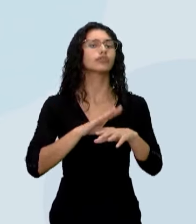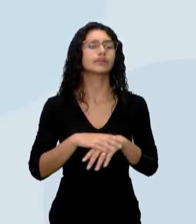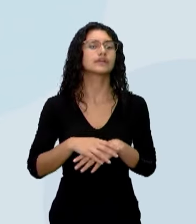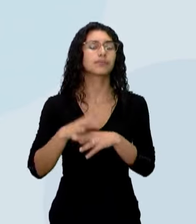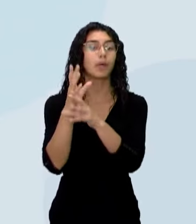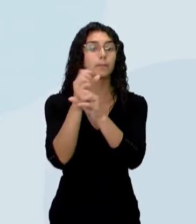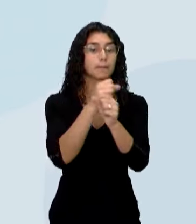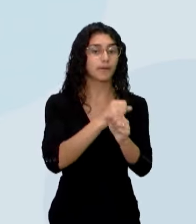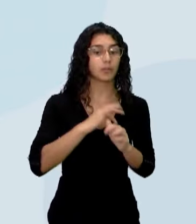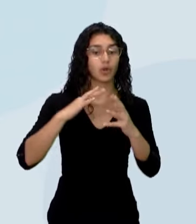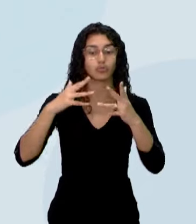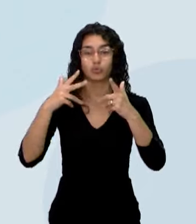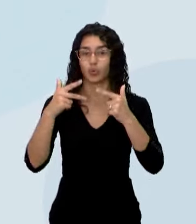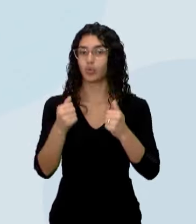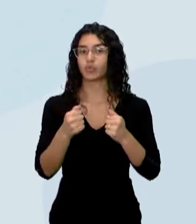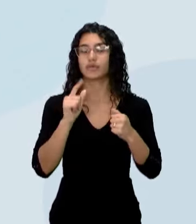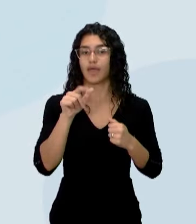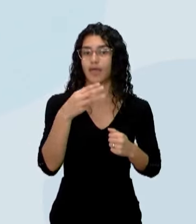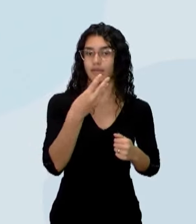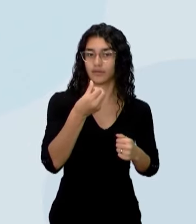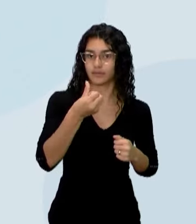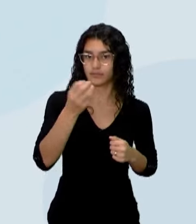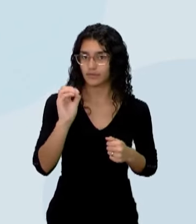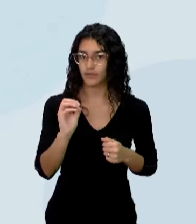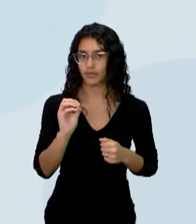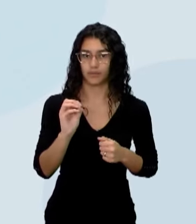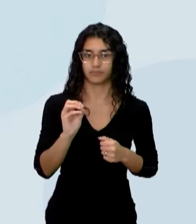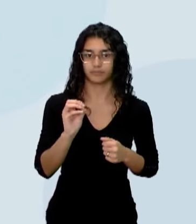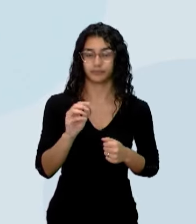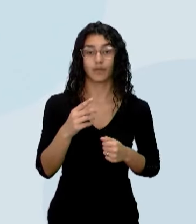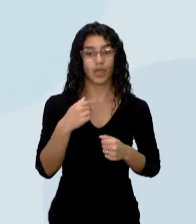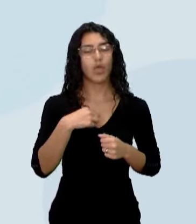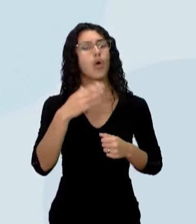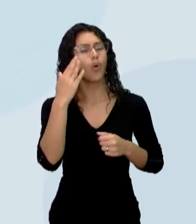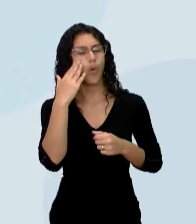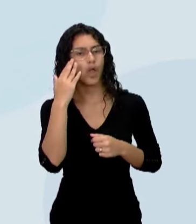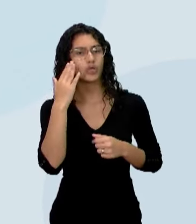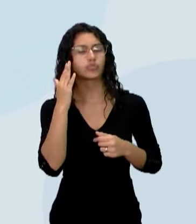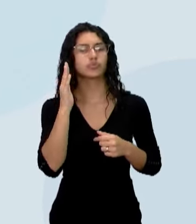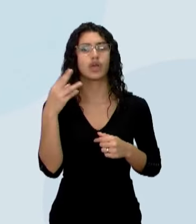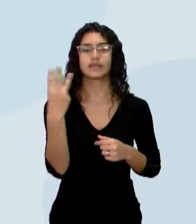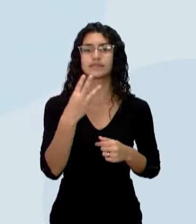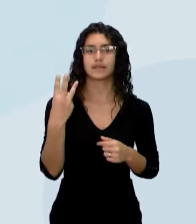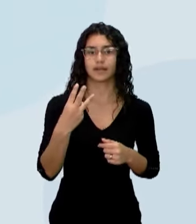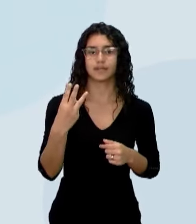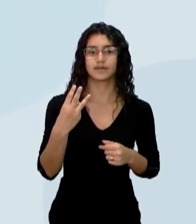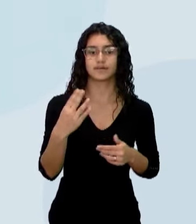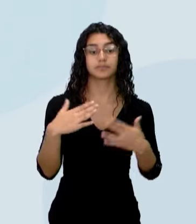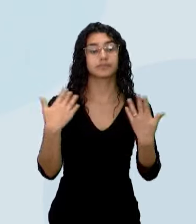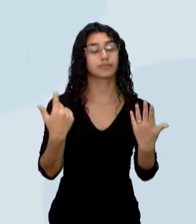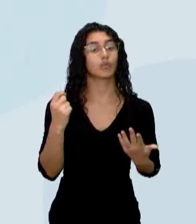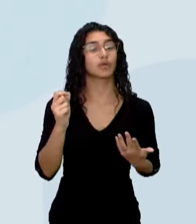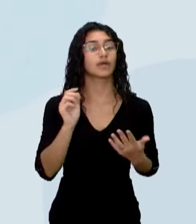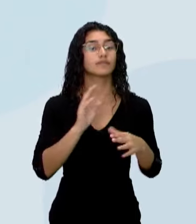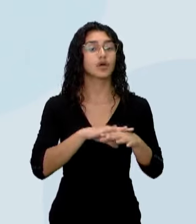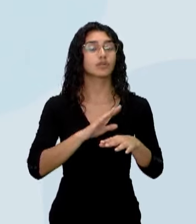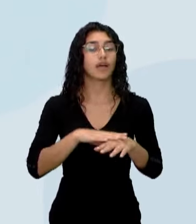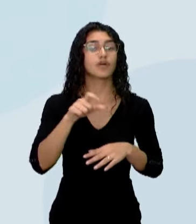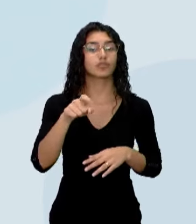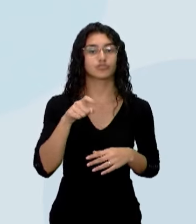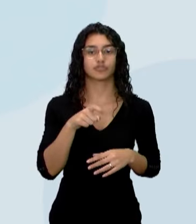A soma de todo mundo aqui é 360, é uma Legal. circunferência. Muito bom. Eu conheço 3 ângulos, Tony. Legal. O que faltava era o